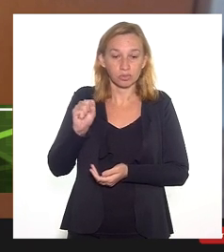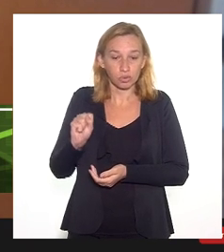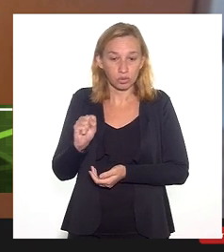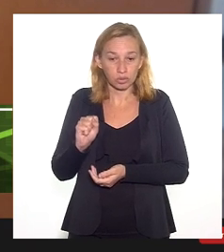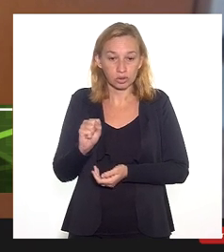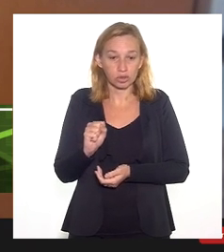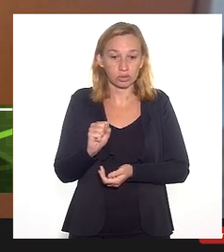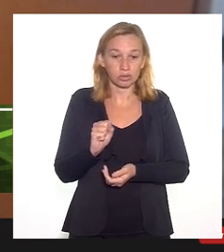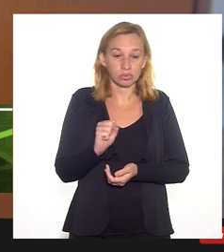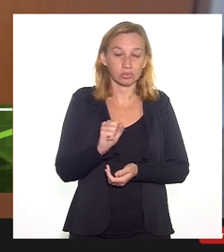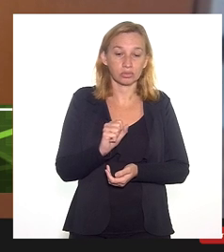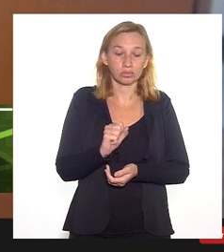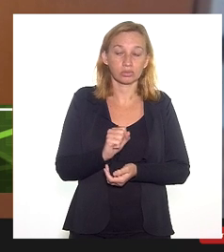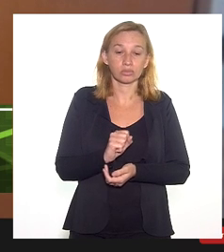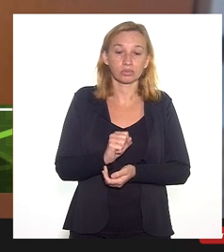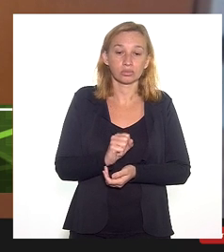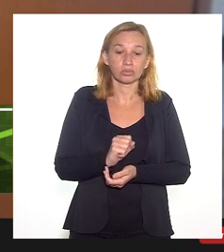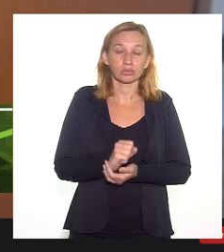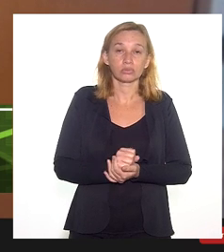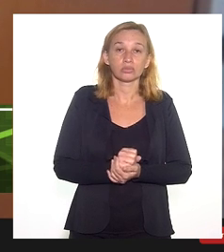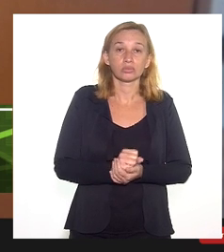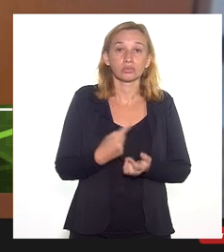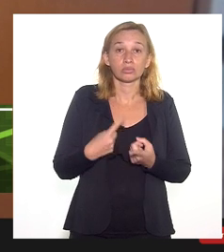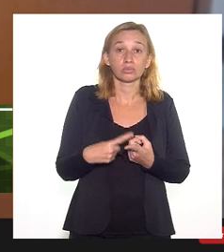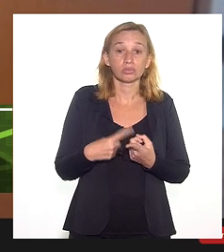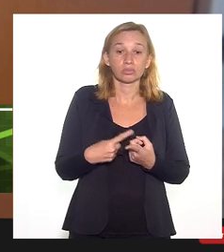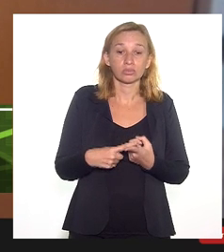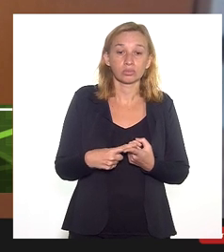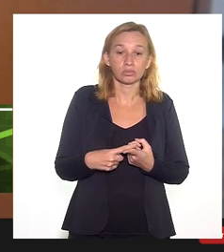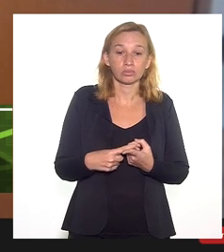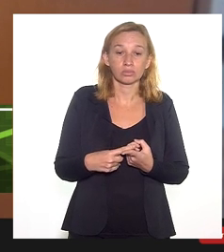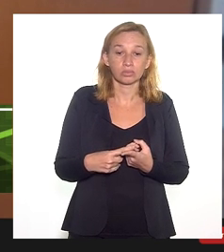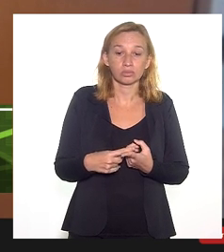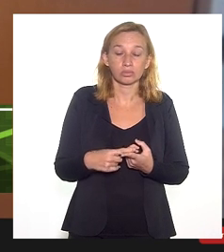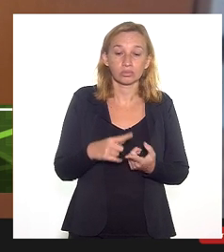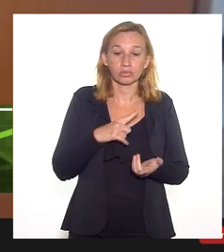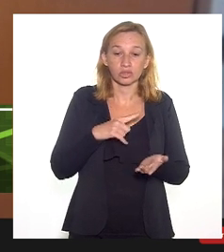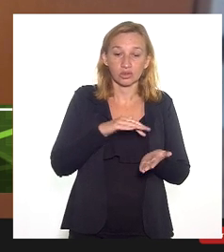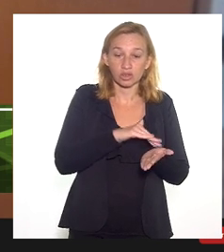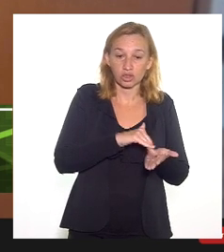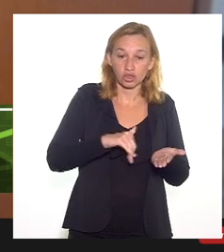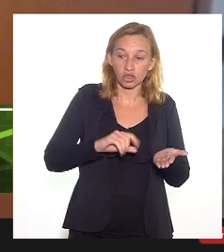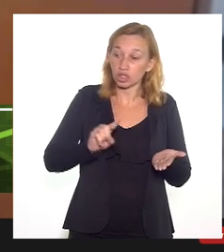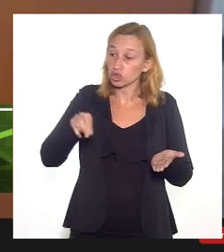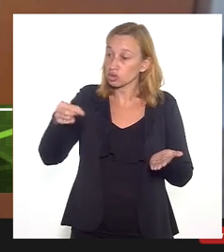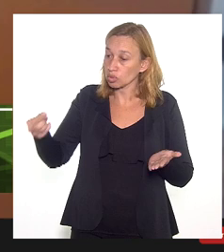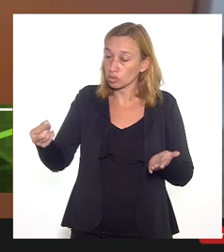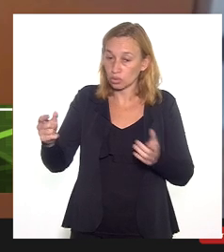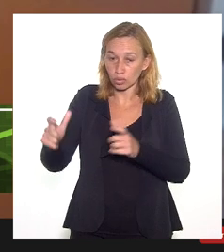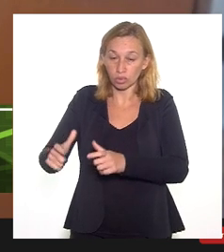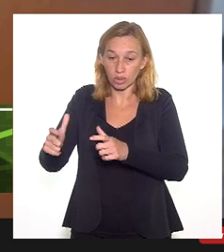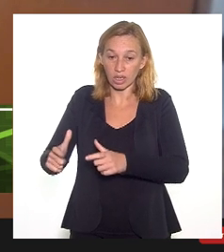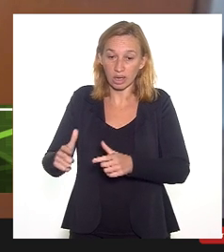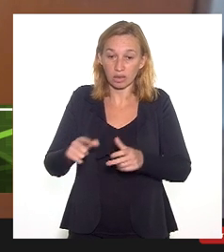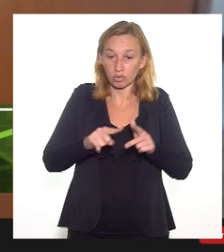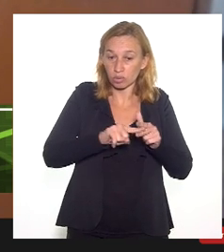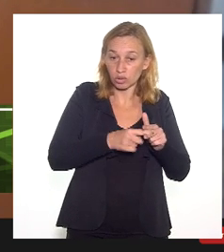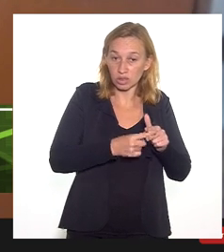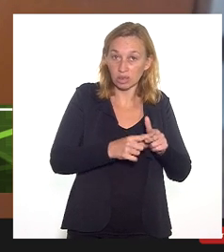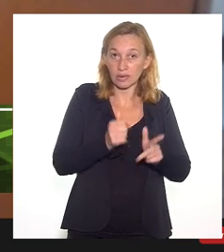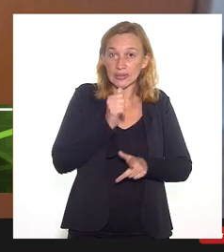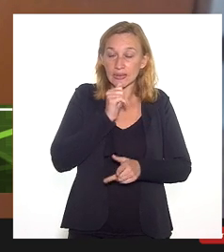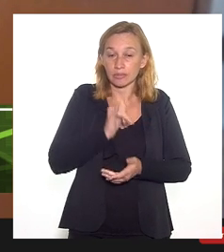porque tivemos que retirar de outras rubricas, como a manutenção, por exemplo.